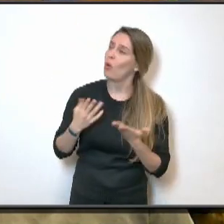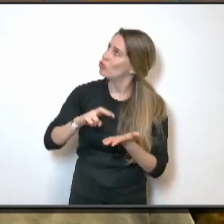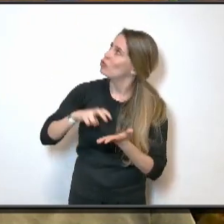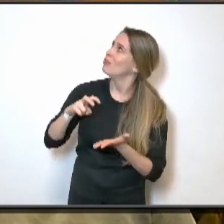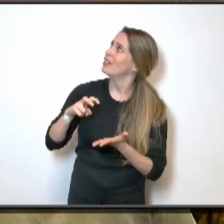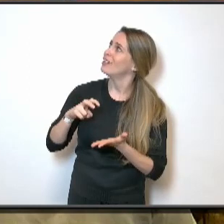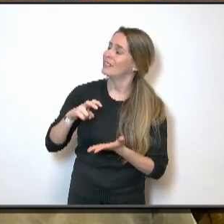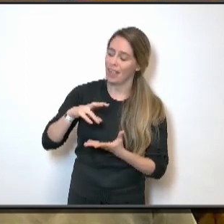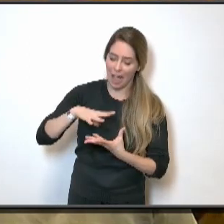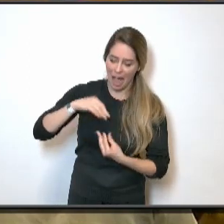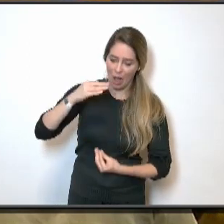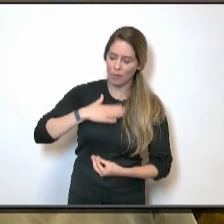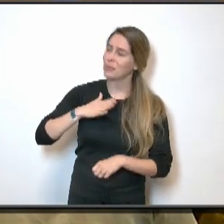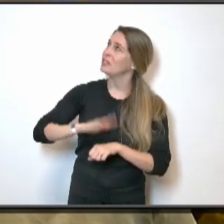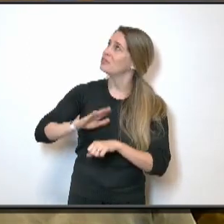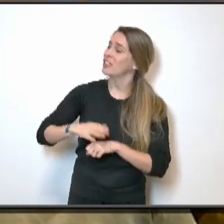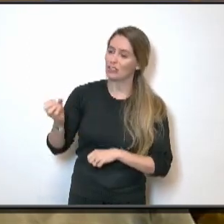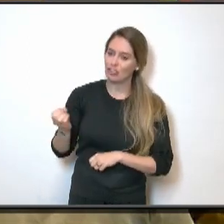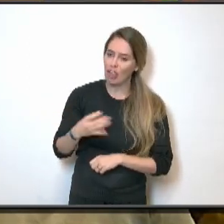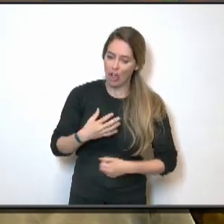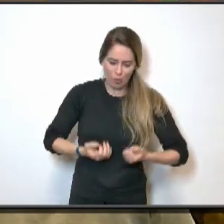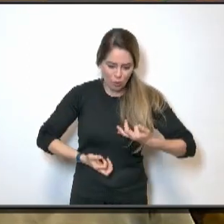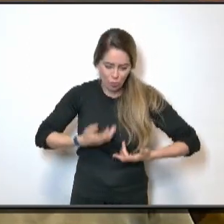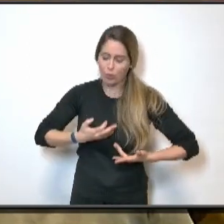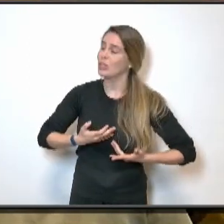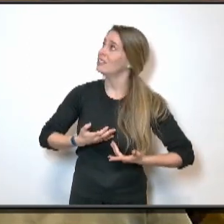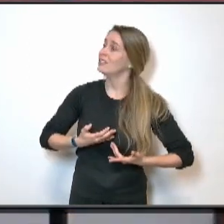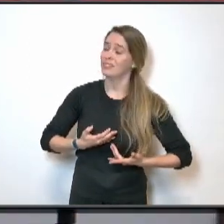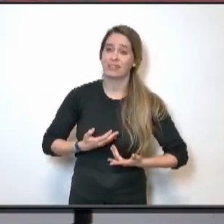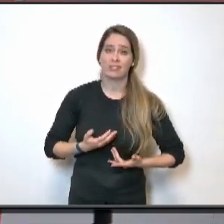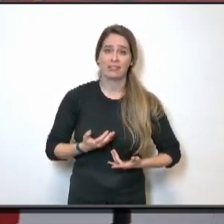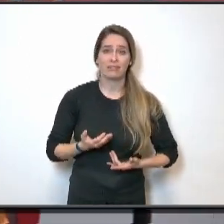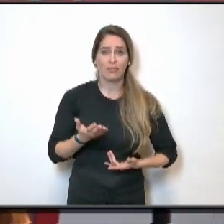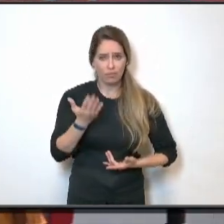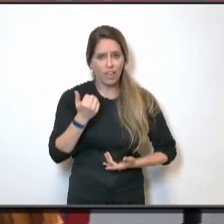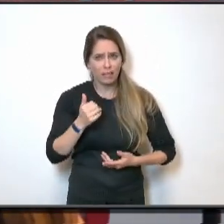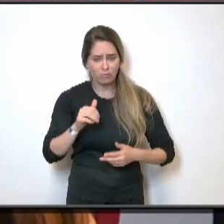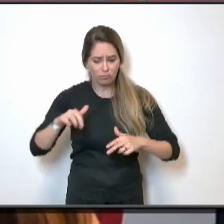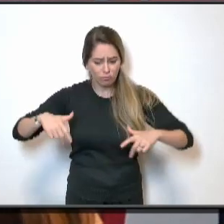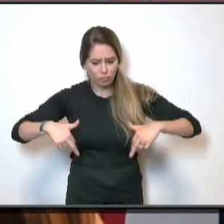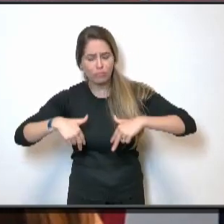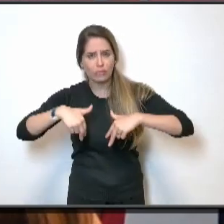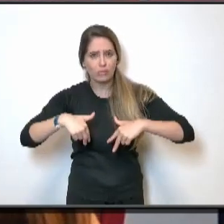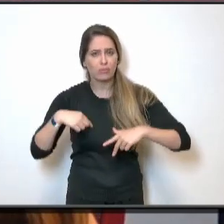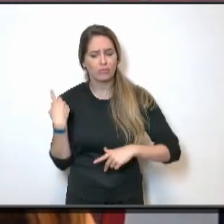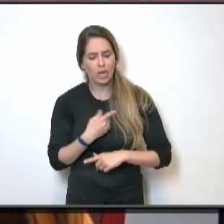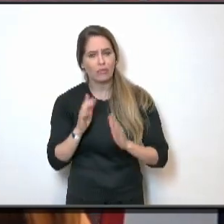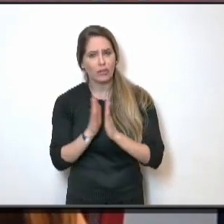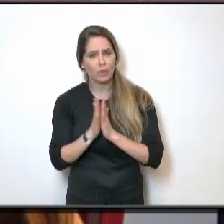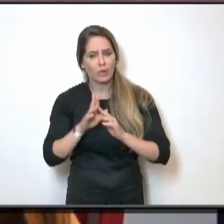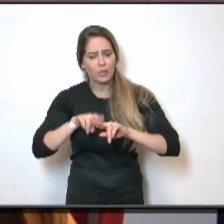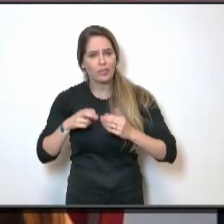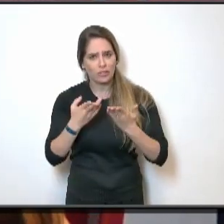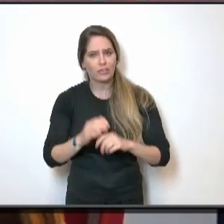você quiser, nós vamos orar. Pedir o pastor Roster para vir aqui. Nós vamos orar por você. E eu creio que Deus haverá